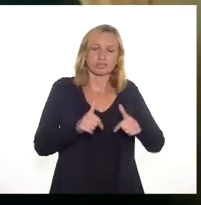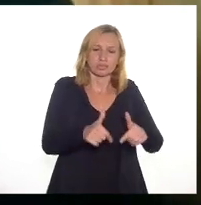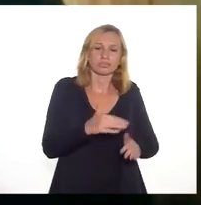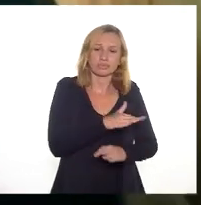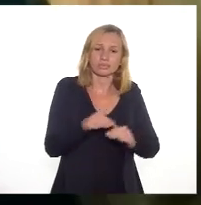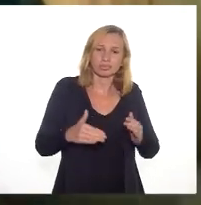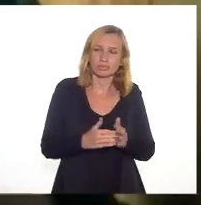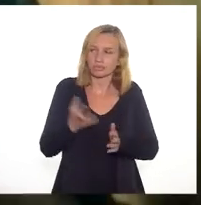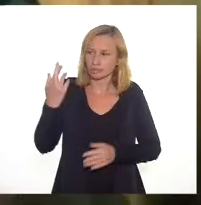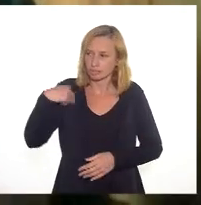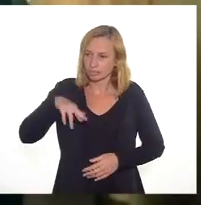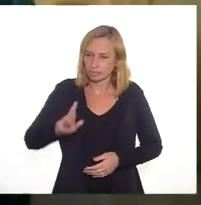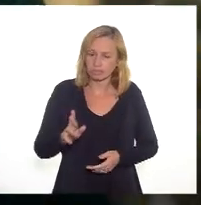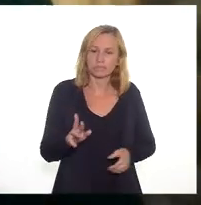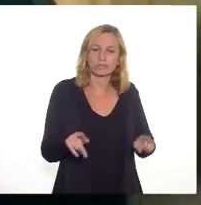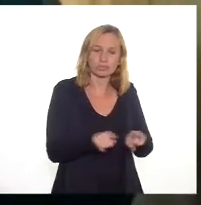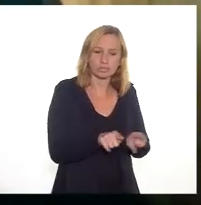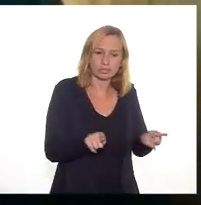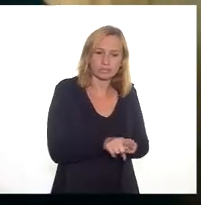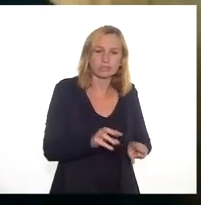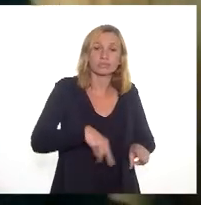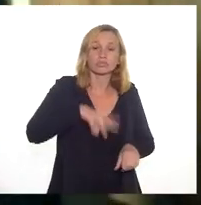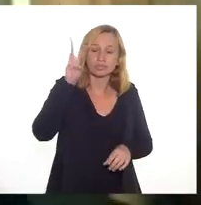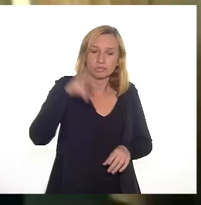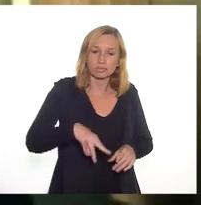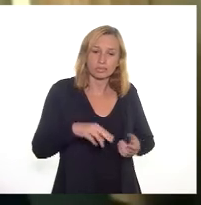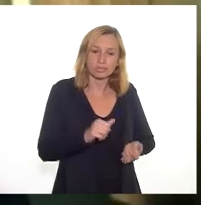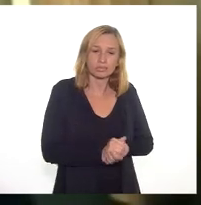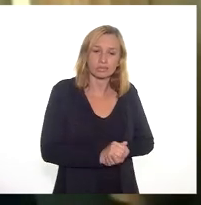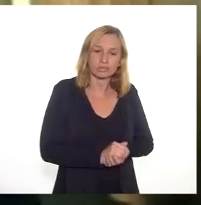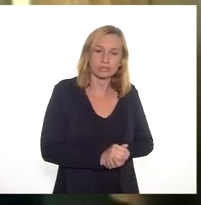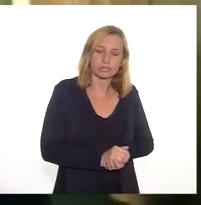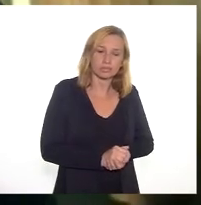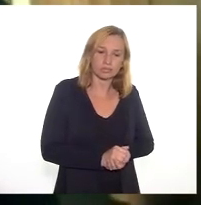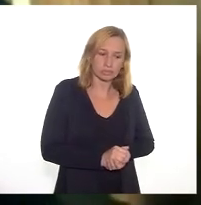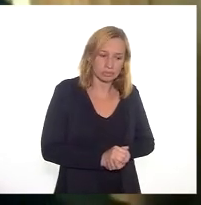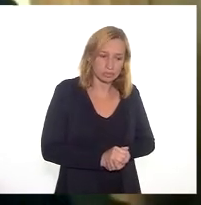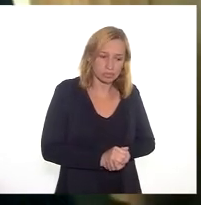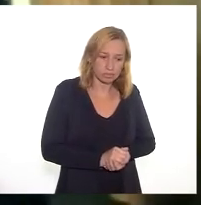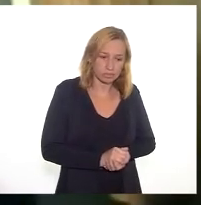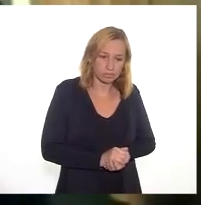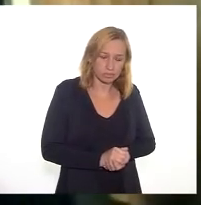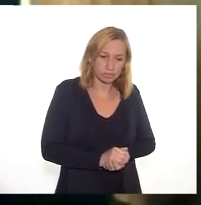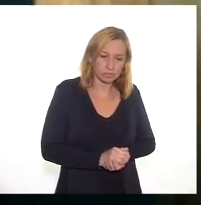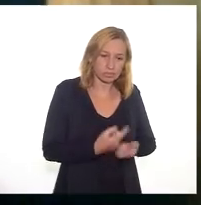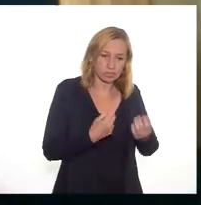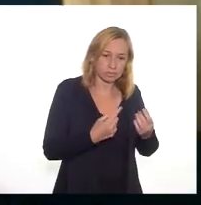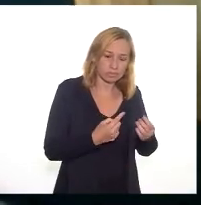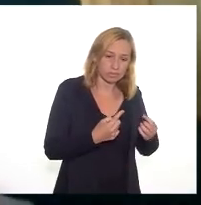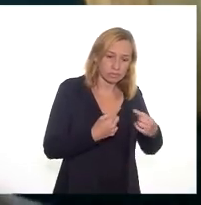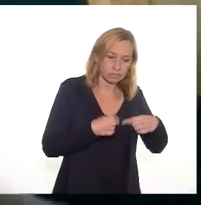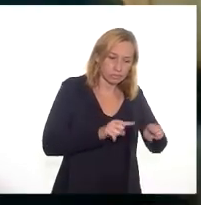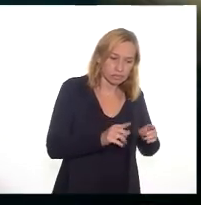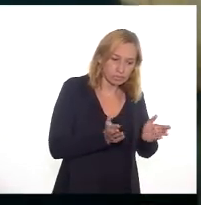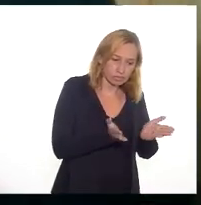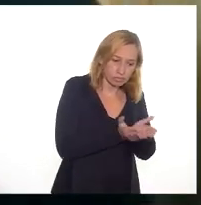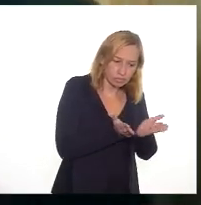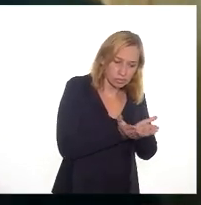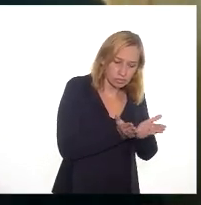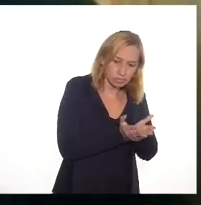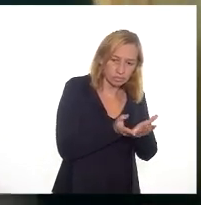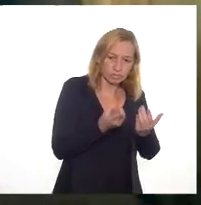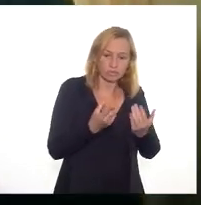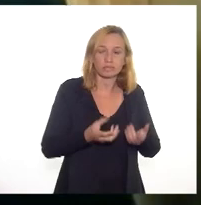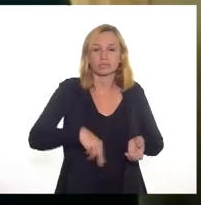todos os credos, é intolerante também quem agride, quem é um evangélico, é intolerante quem